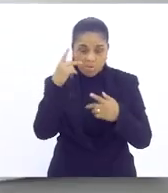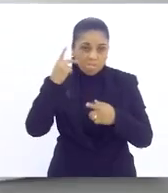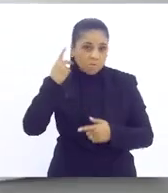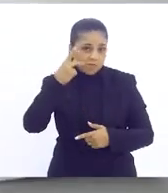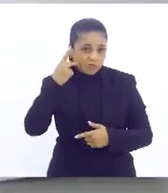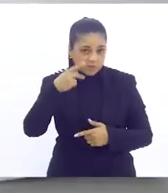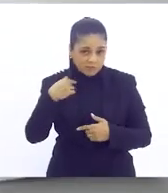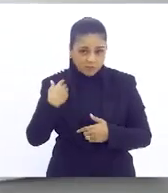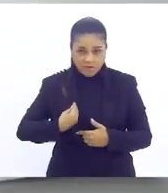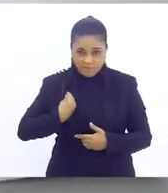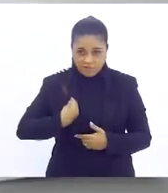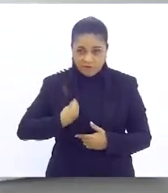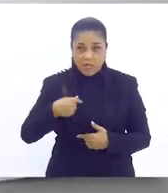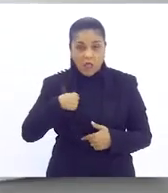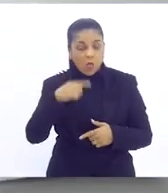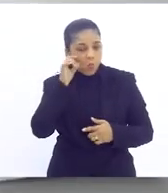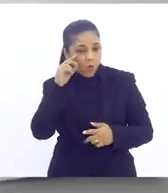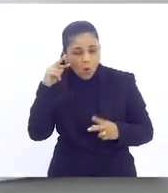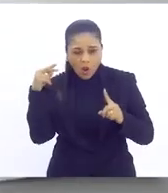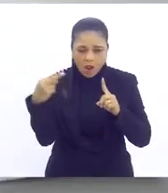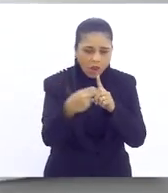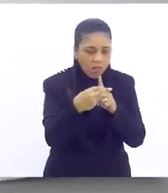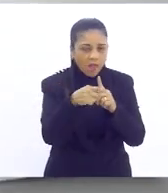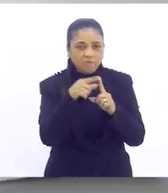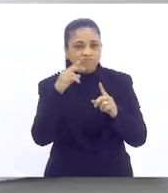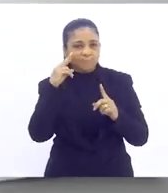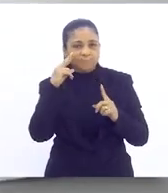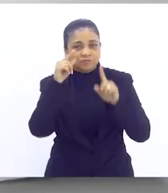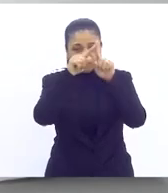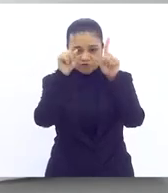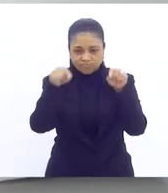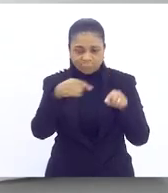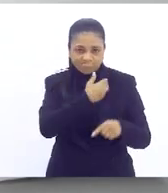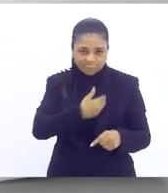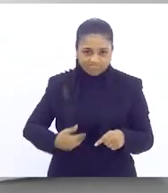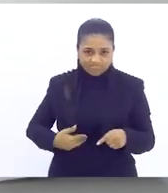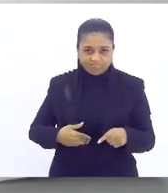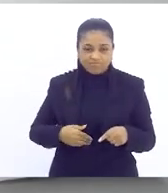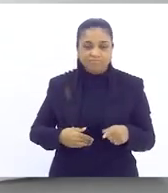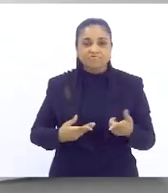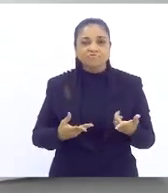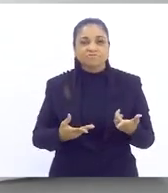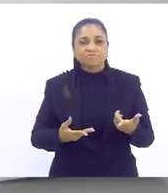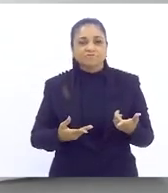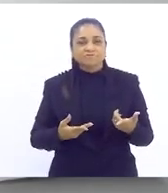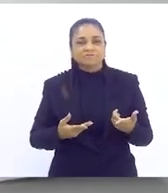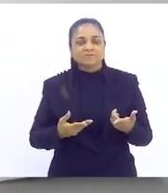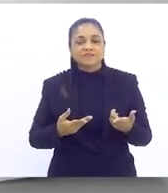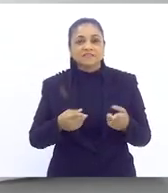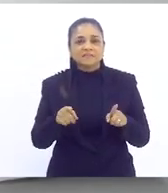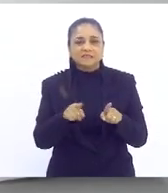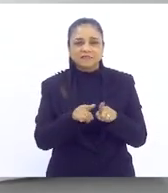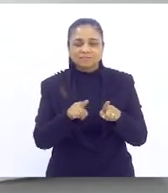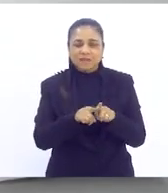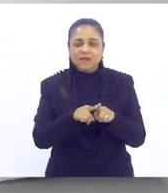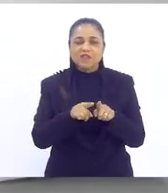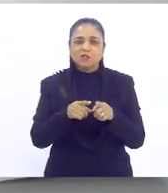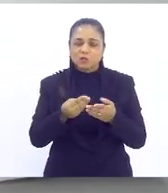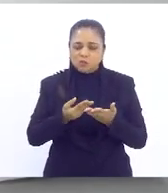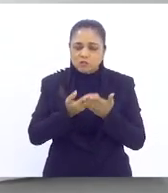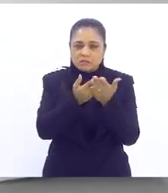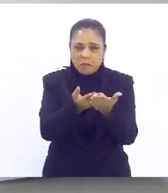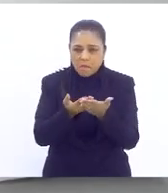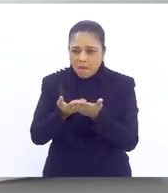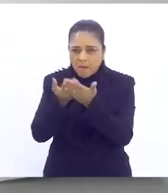sempre tive um olhar muito atento às questões do funcionalismo de servidores públicos todos os encaminhamentos